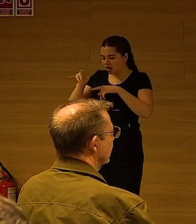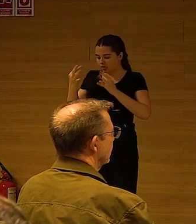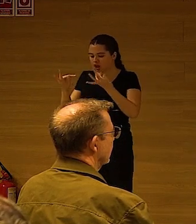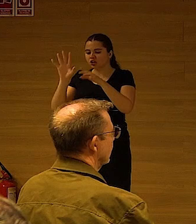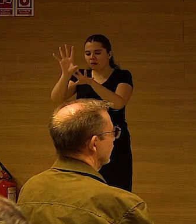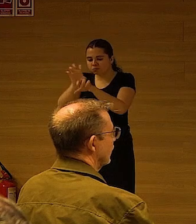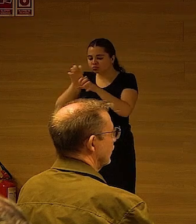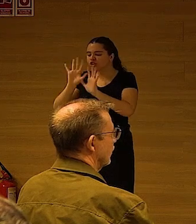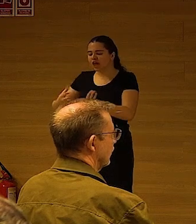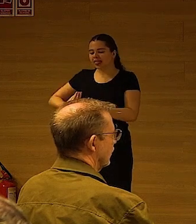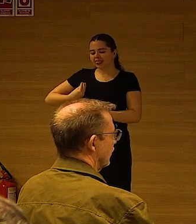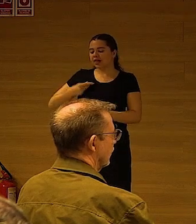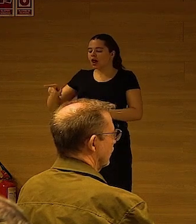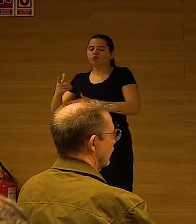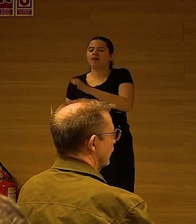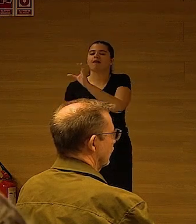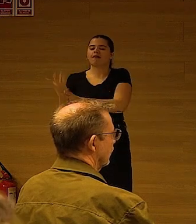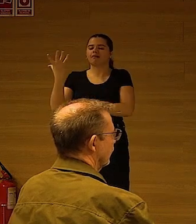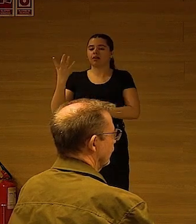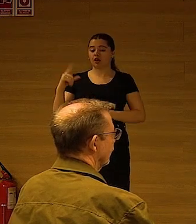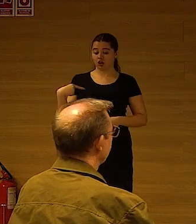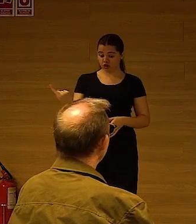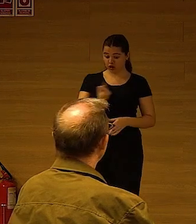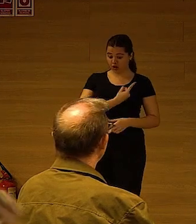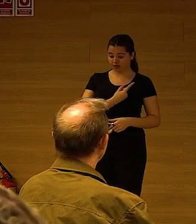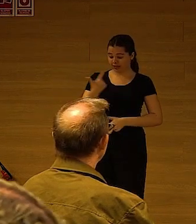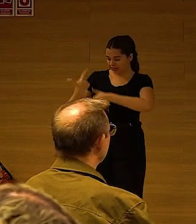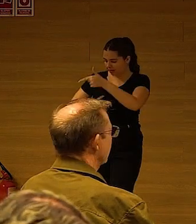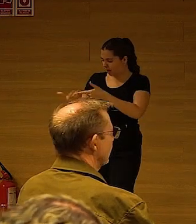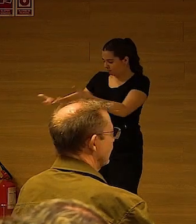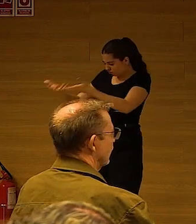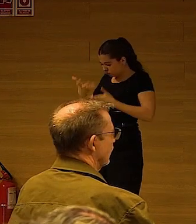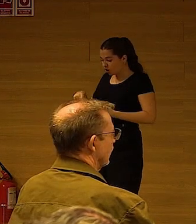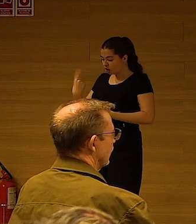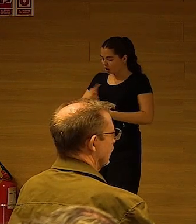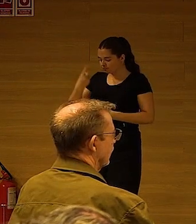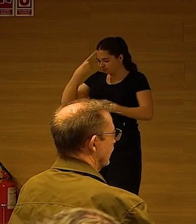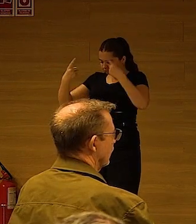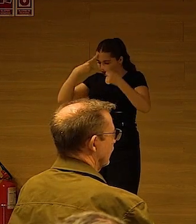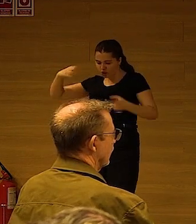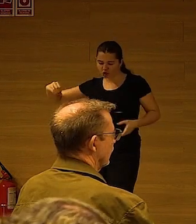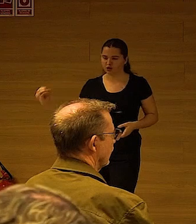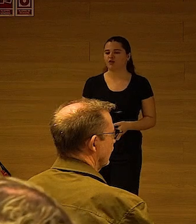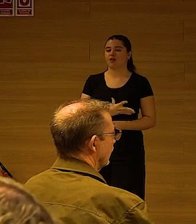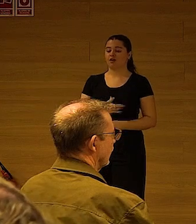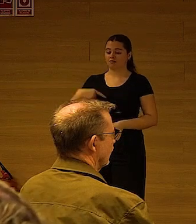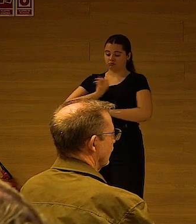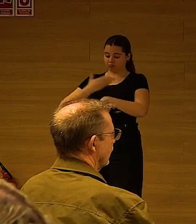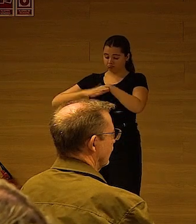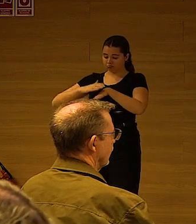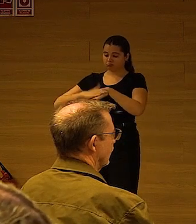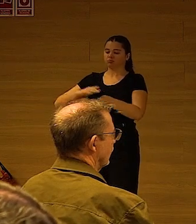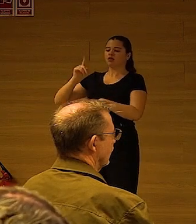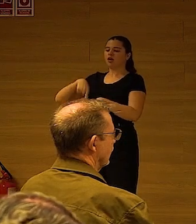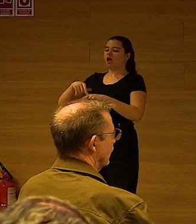Nós trabalhamos com o que vem. Nós trabalhamos com o acaso, com aquilo que é surpreendente, com aquilo que está